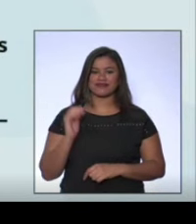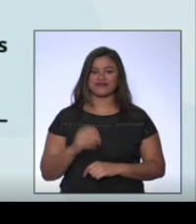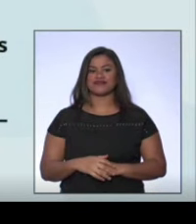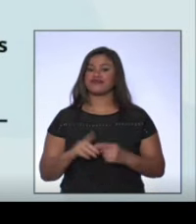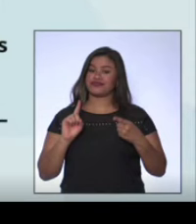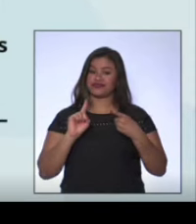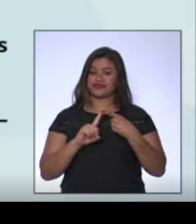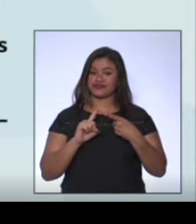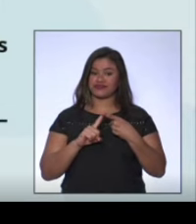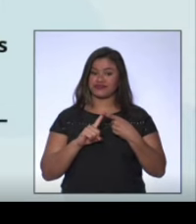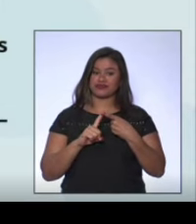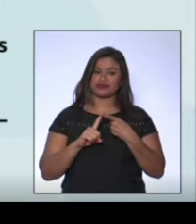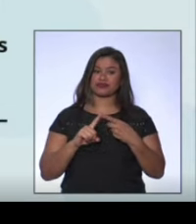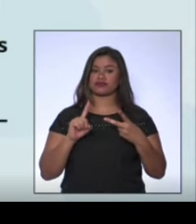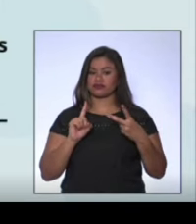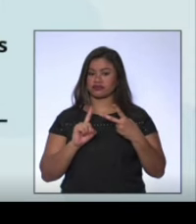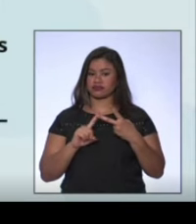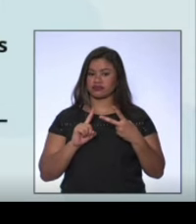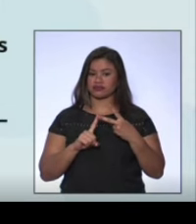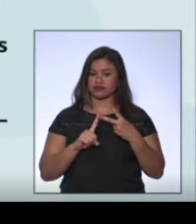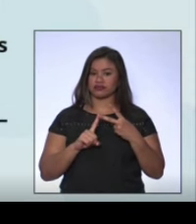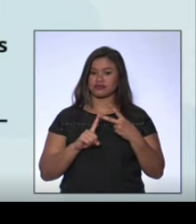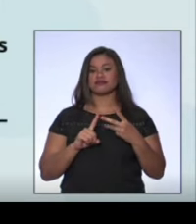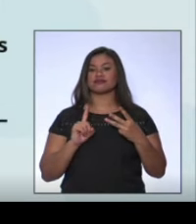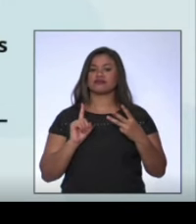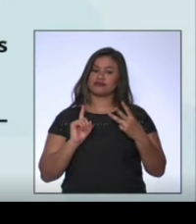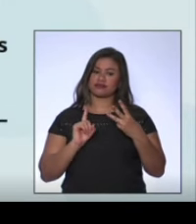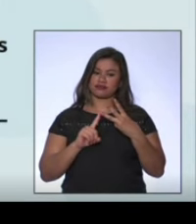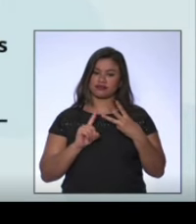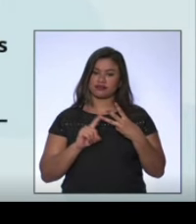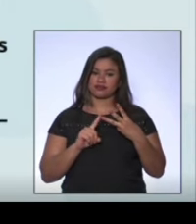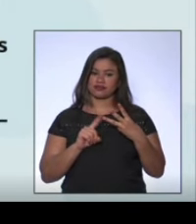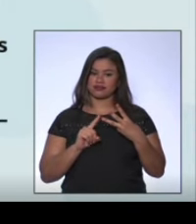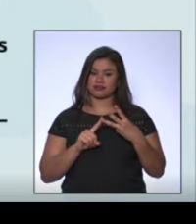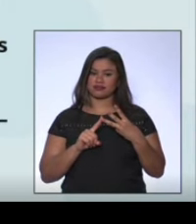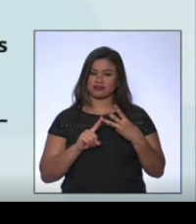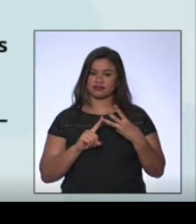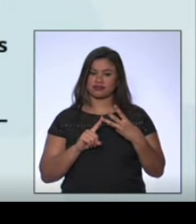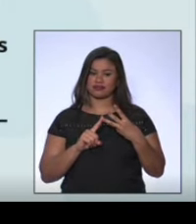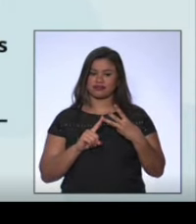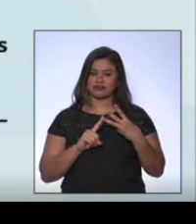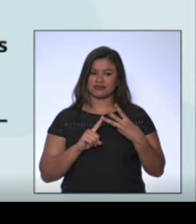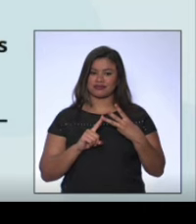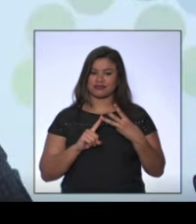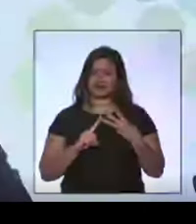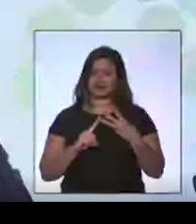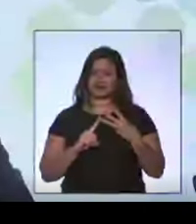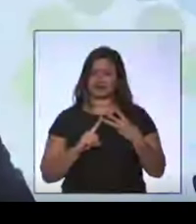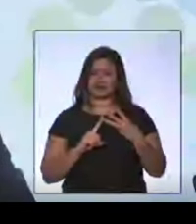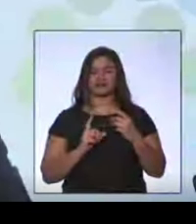gênero notícia e seus elementos constitutivos, análise de um texto jornalístico, gênero notícia.